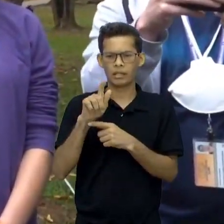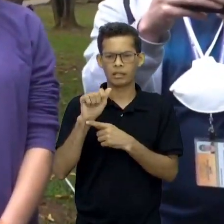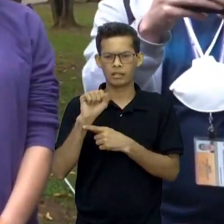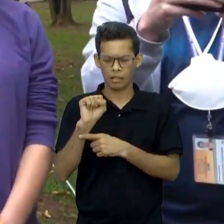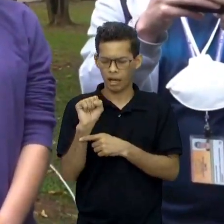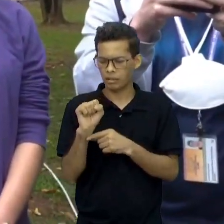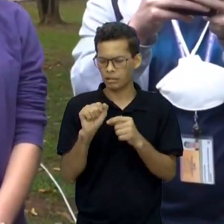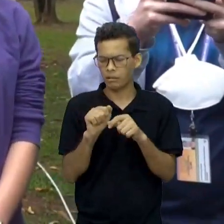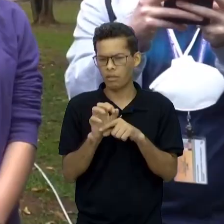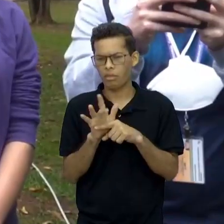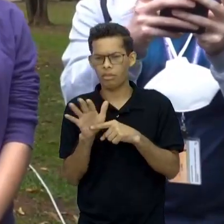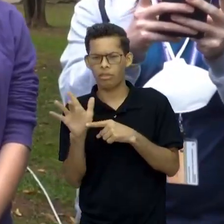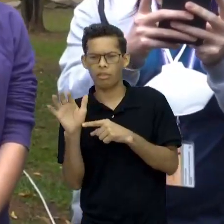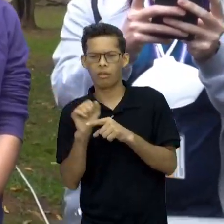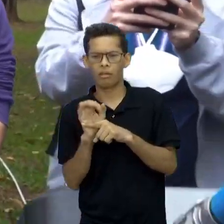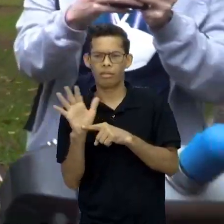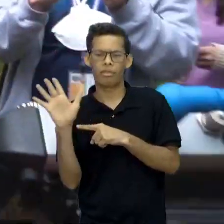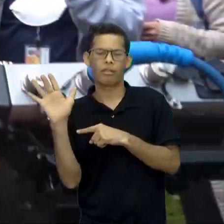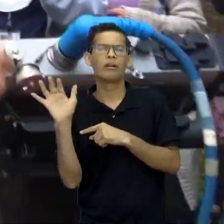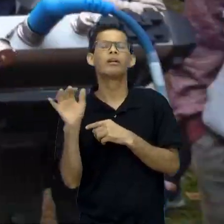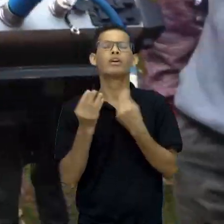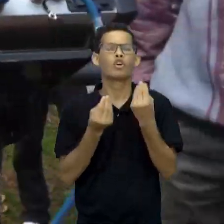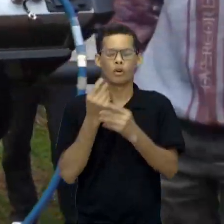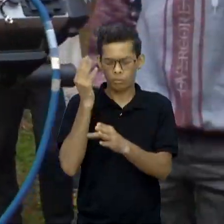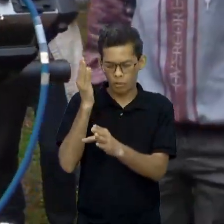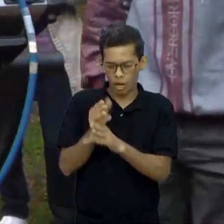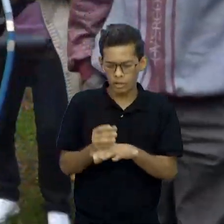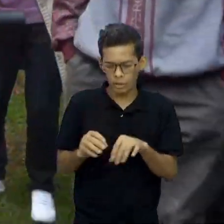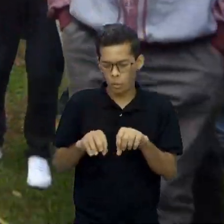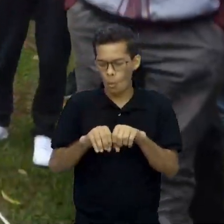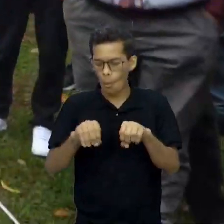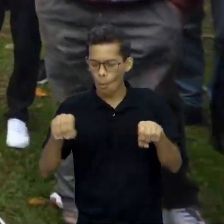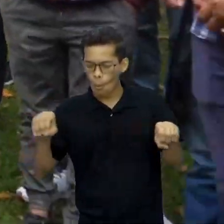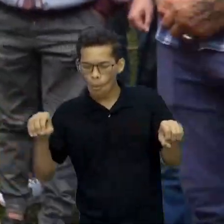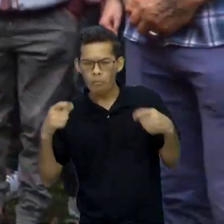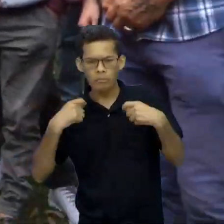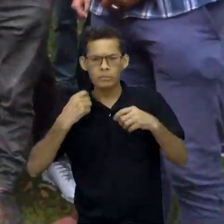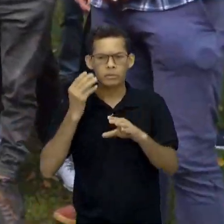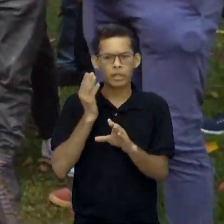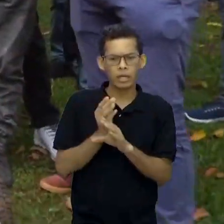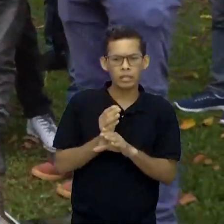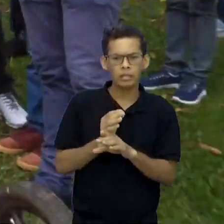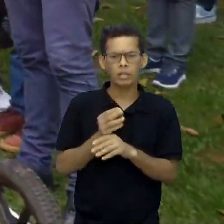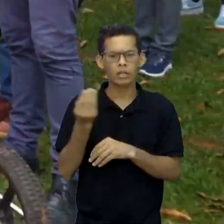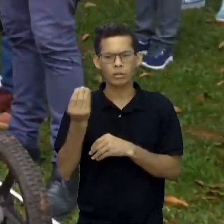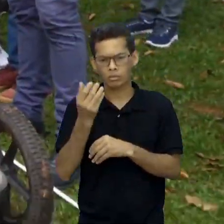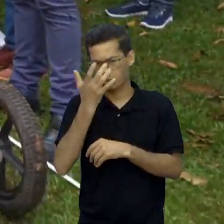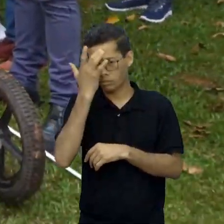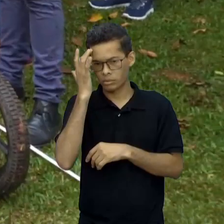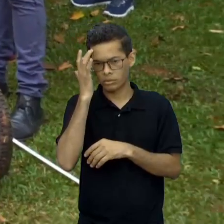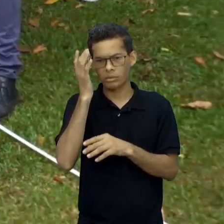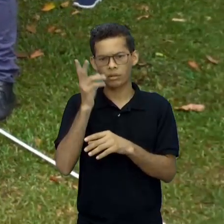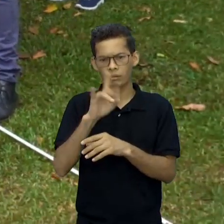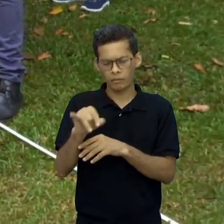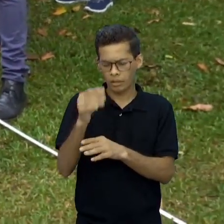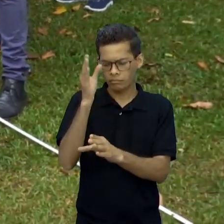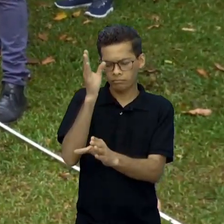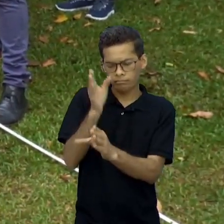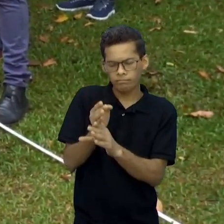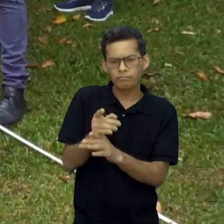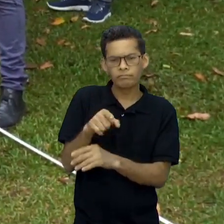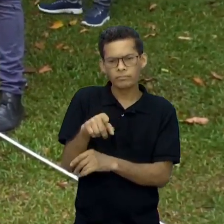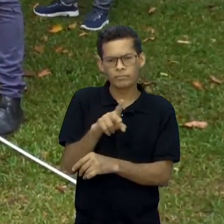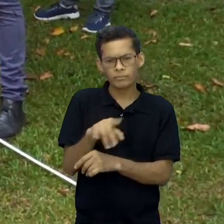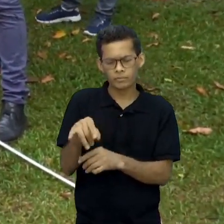achar a tubulação. Sim. Então ele achou a tubulação, aparece uma hipérbole igual a essa aqui, ele vai escavar exatamente nesta